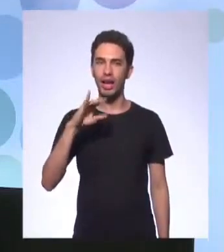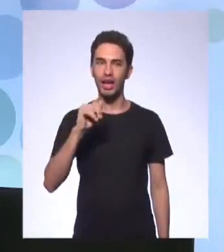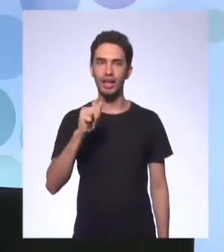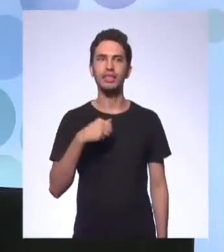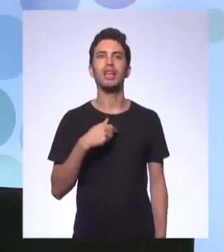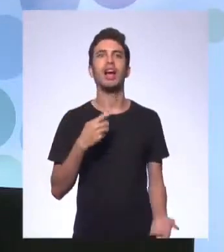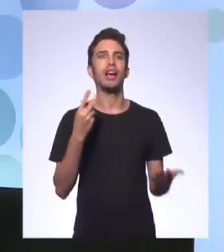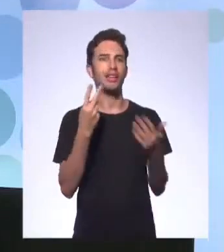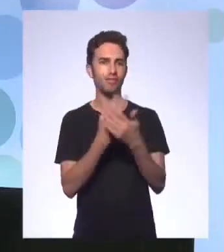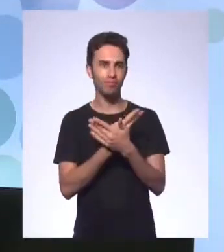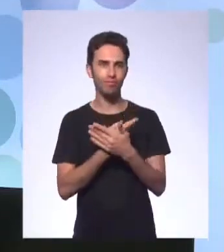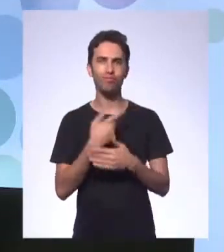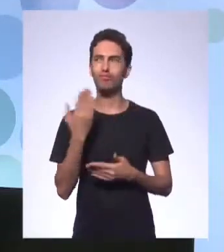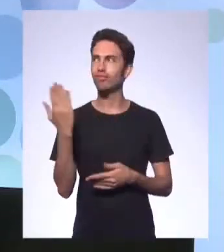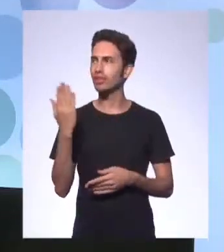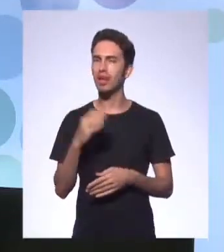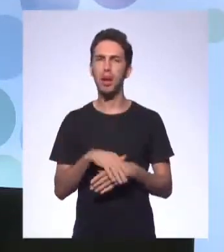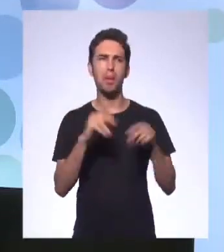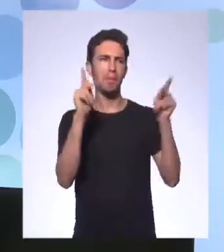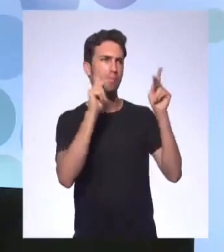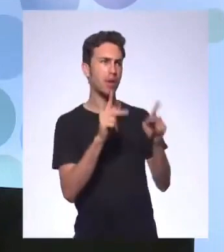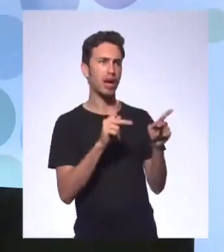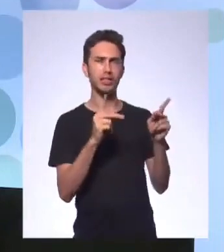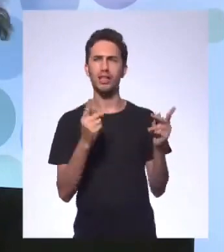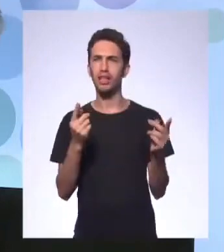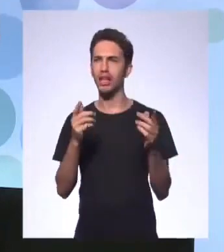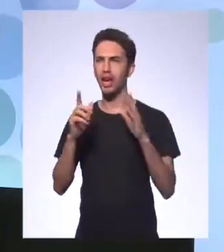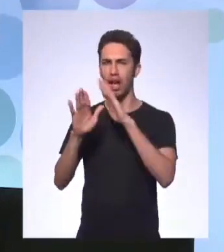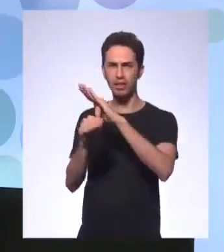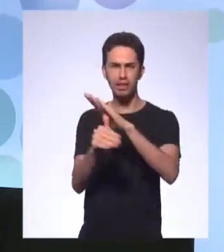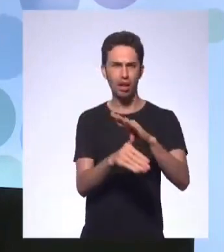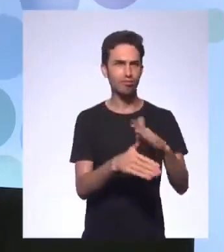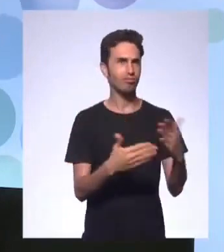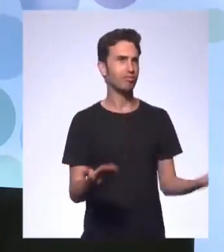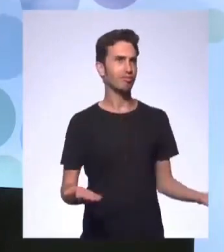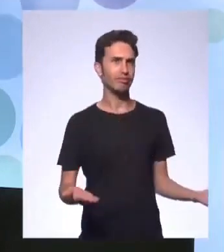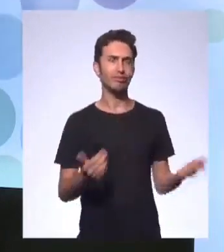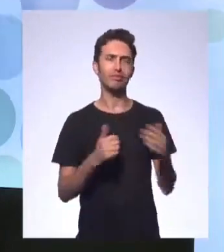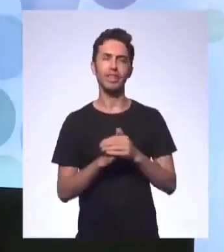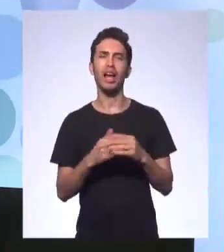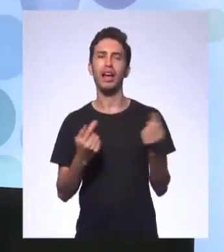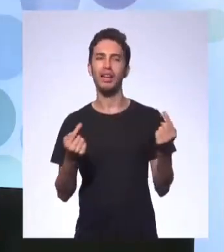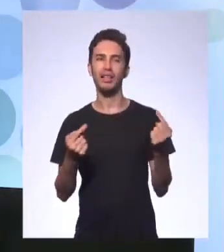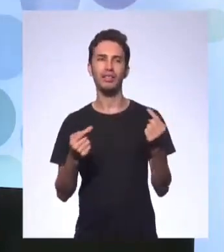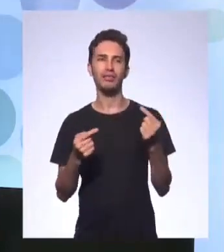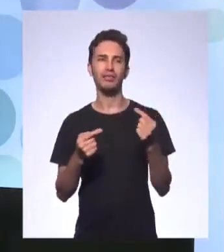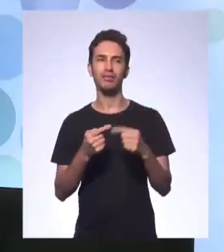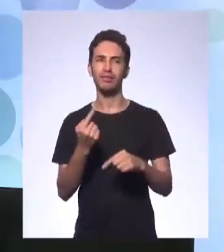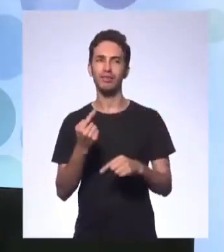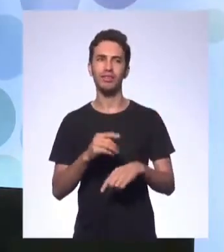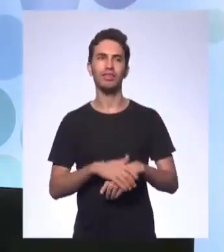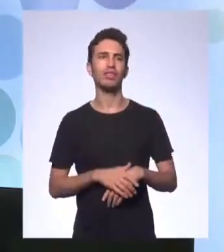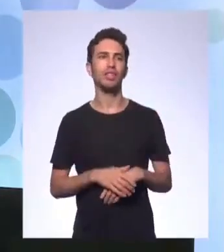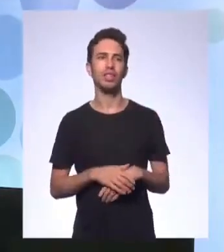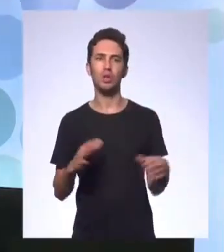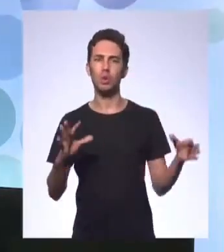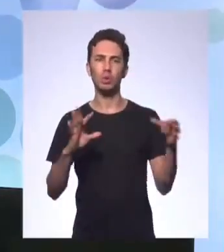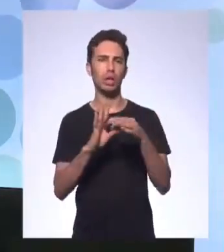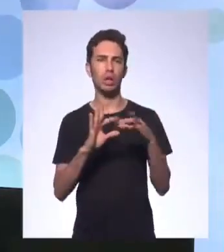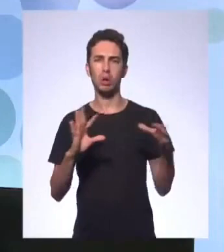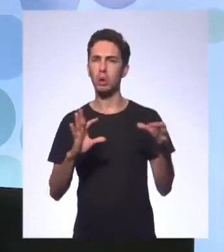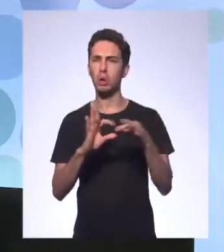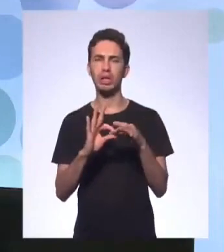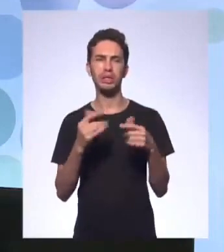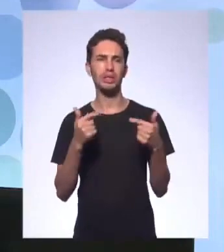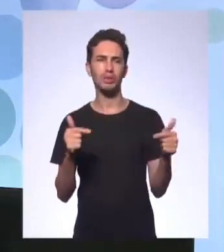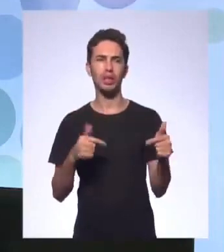igual um professor falou, paz e assalto, acabou. Então, essas duas palavras aqui, elas não se conectam. Ou eu